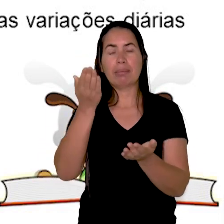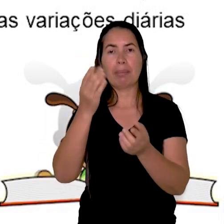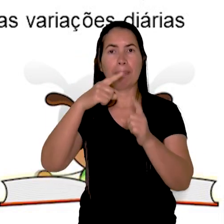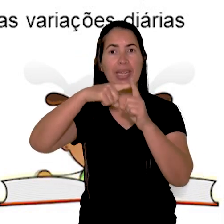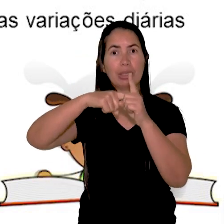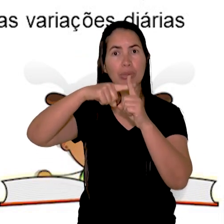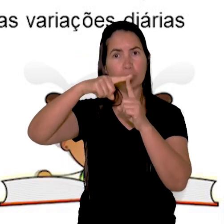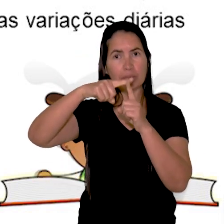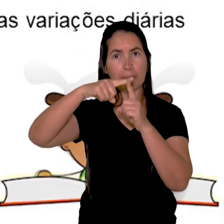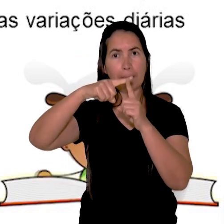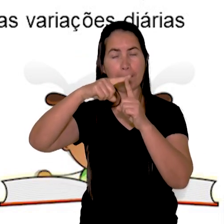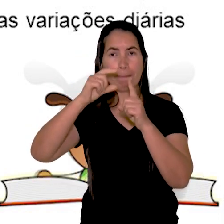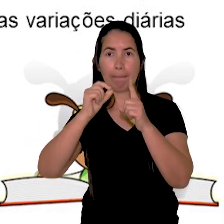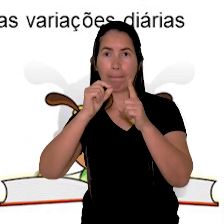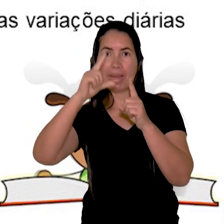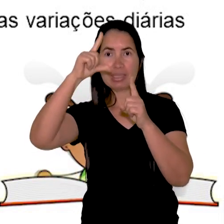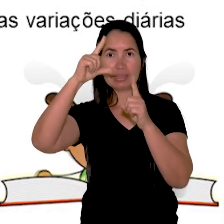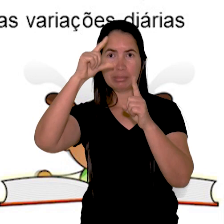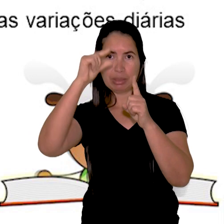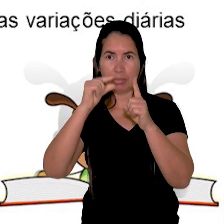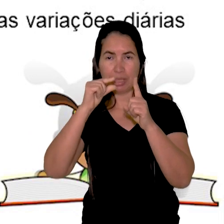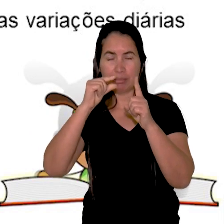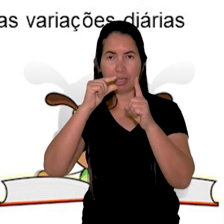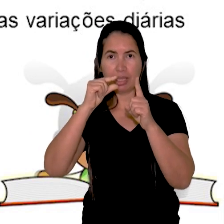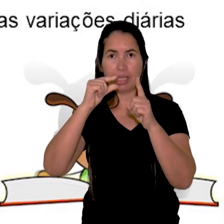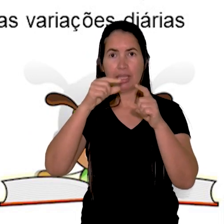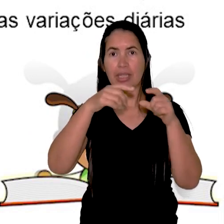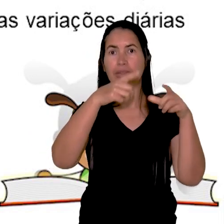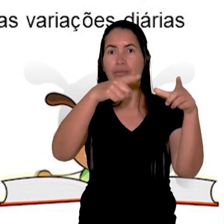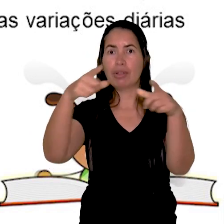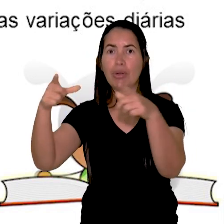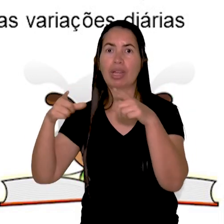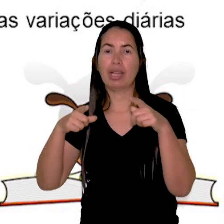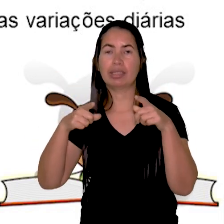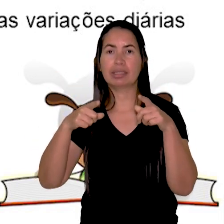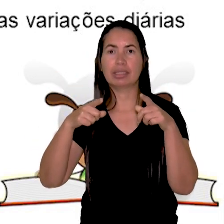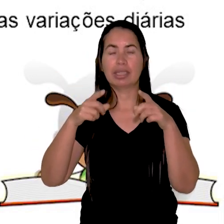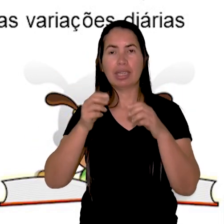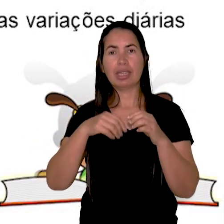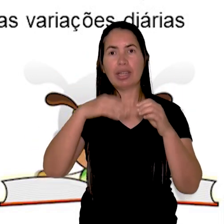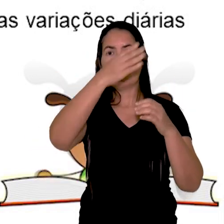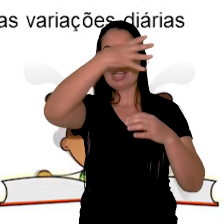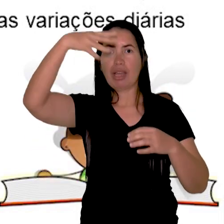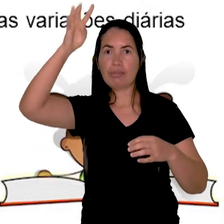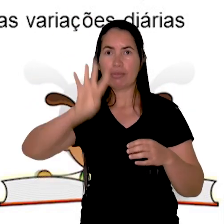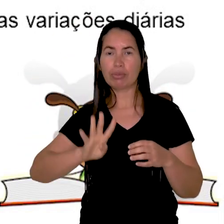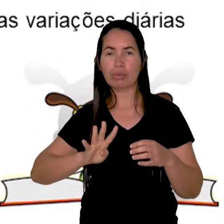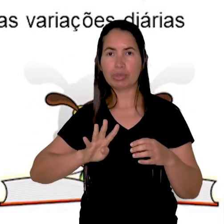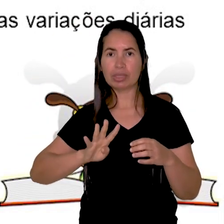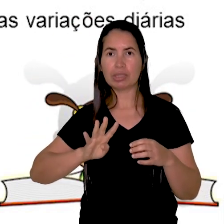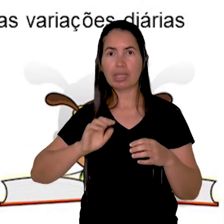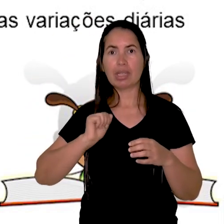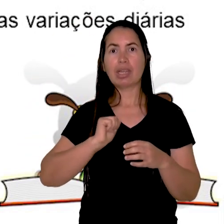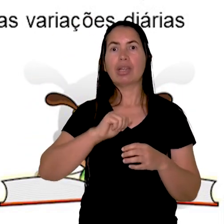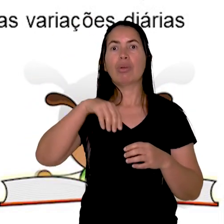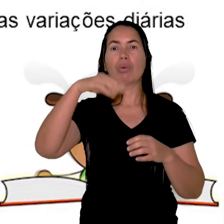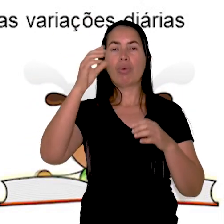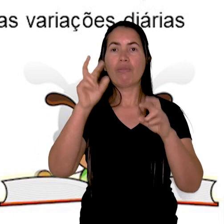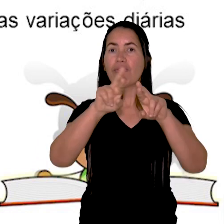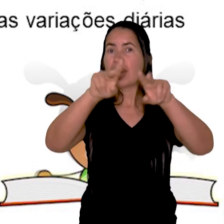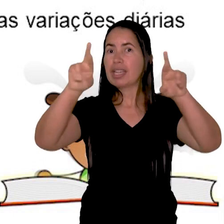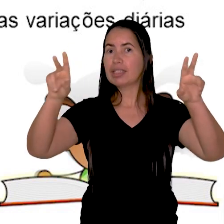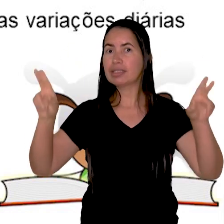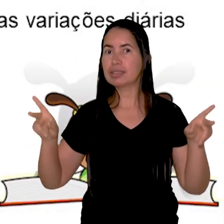mínimas diárias em locais do seu cotidiano e elaborar gráficos de colunas com as